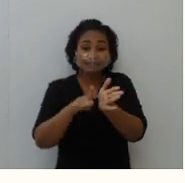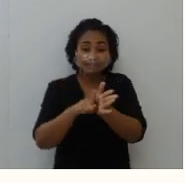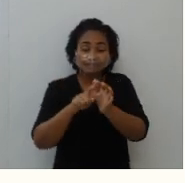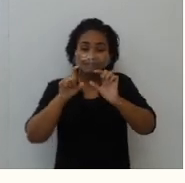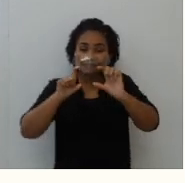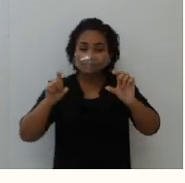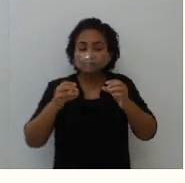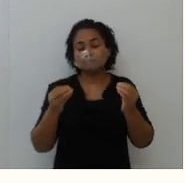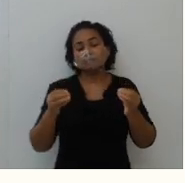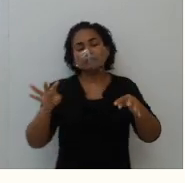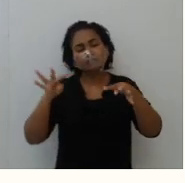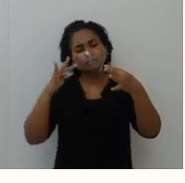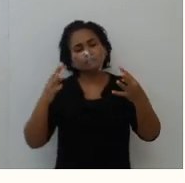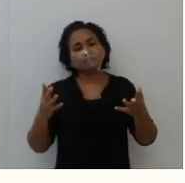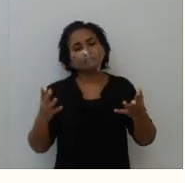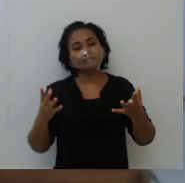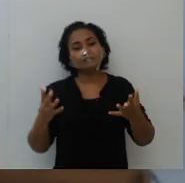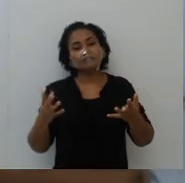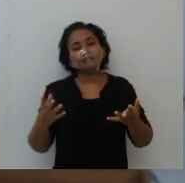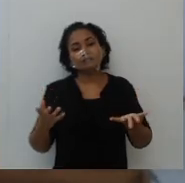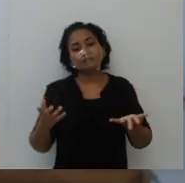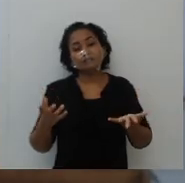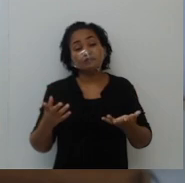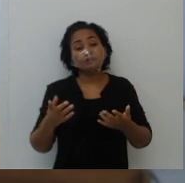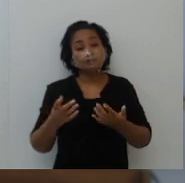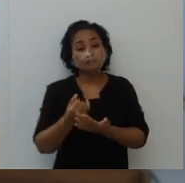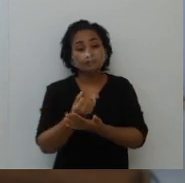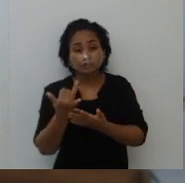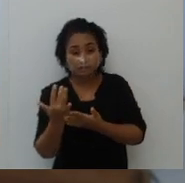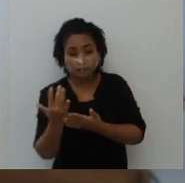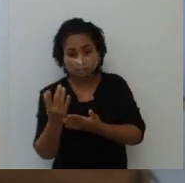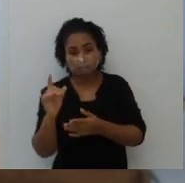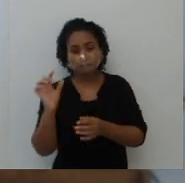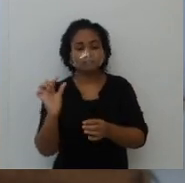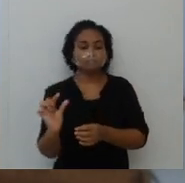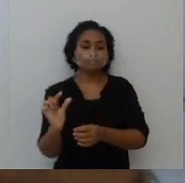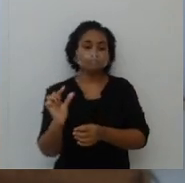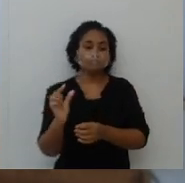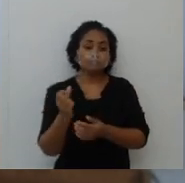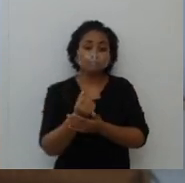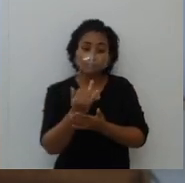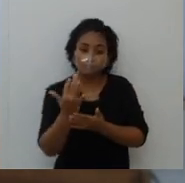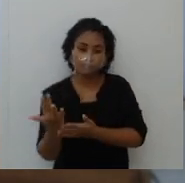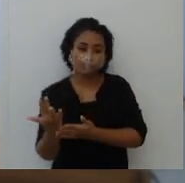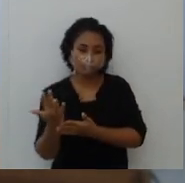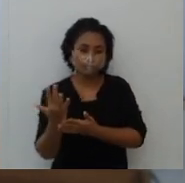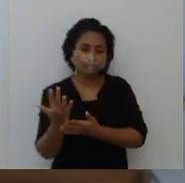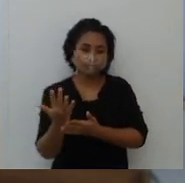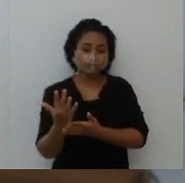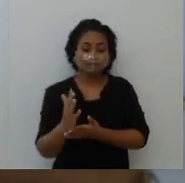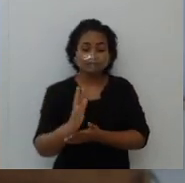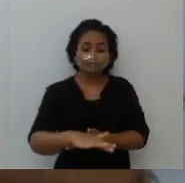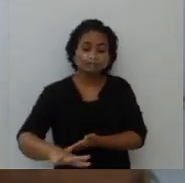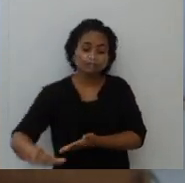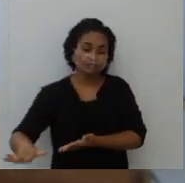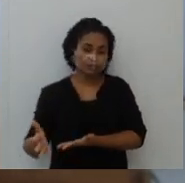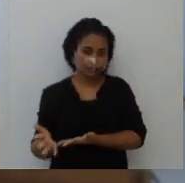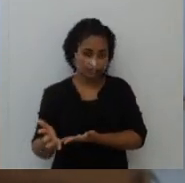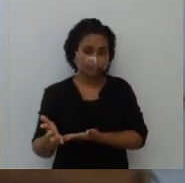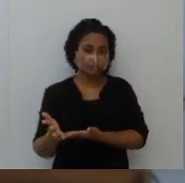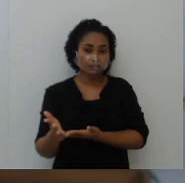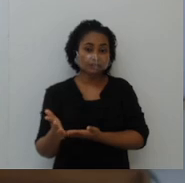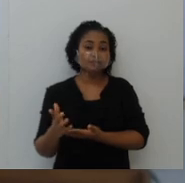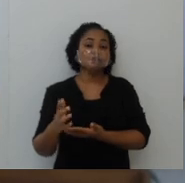ser? Ó, presta atenção. The kids, singular ou plural? Plural. The kids, as crianças. Então vai ficar